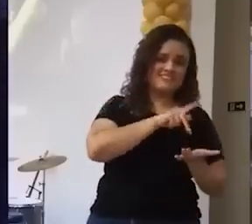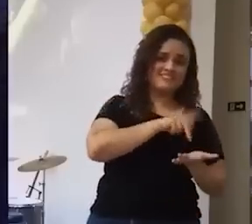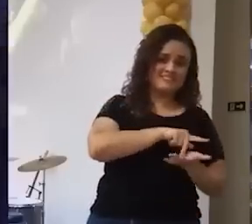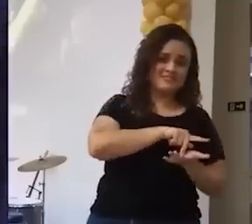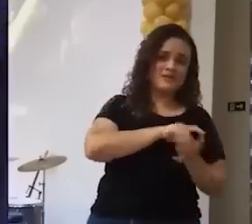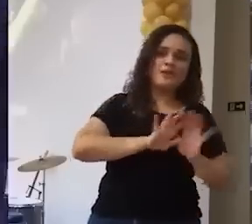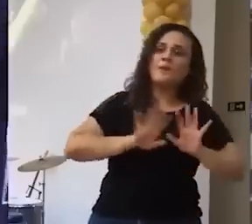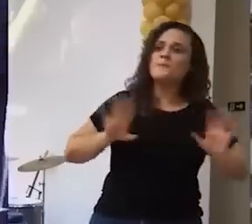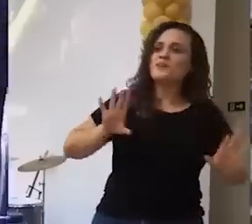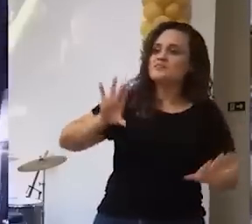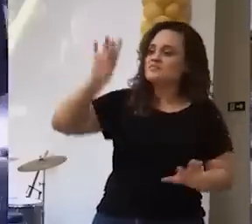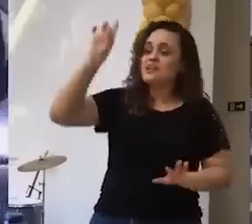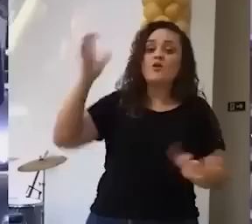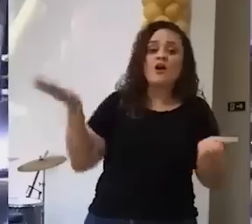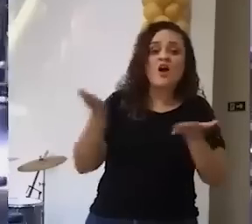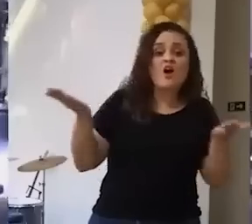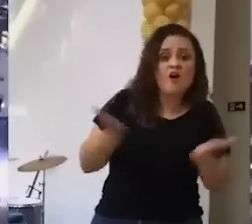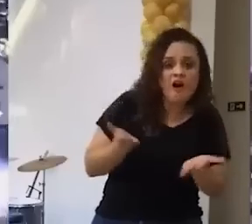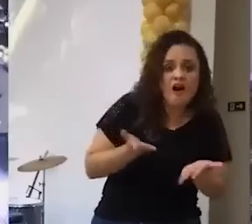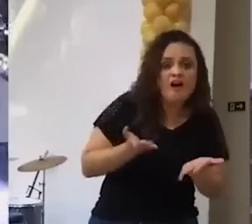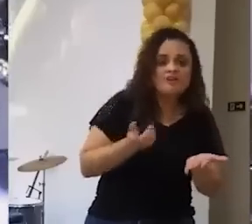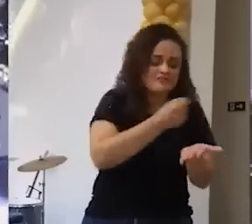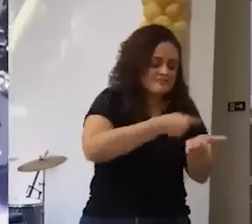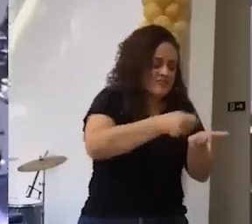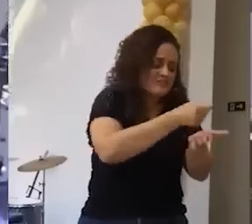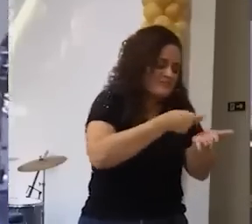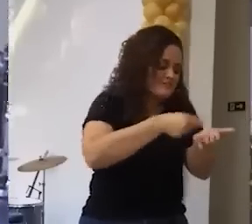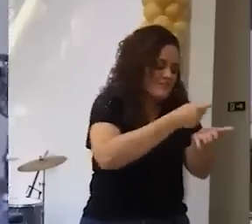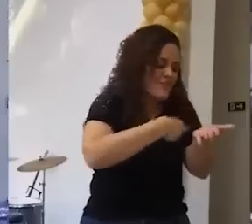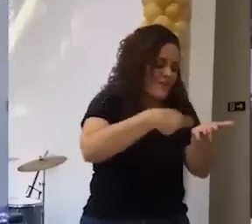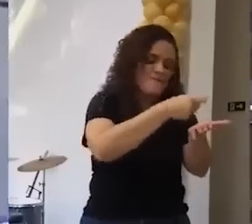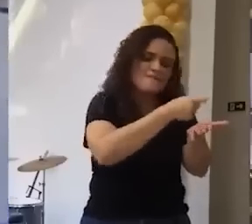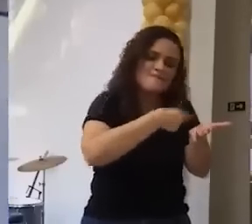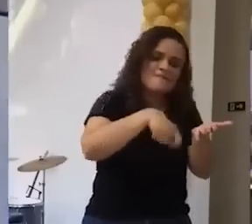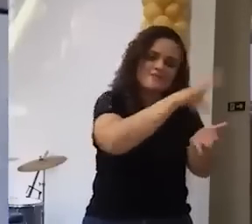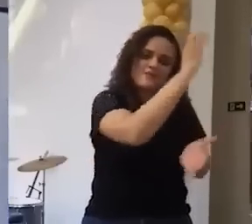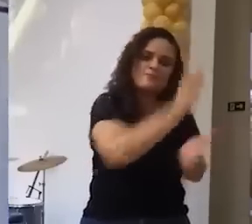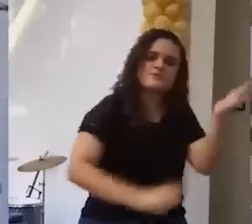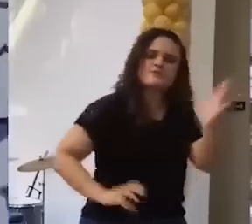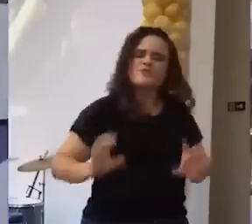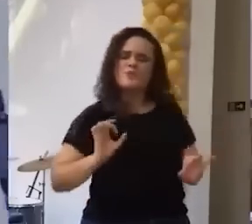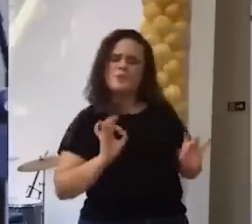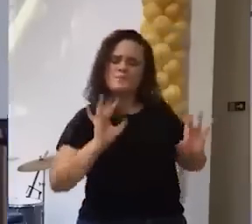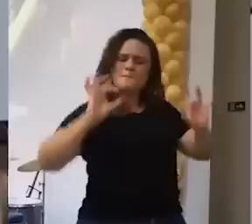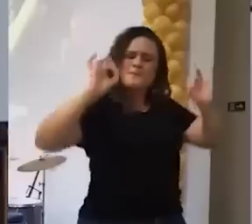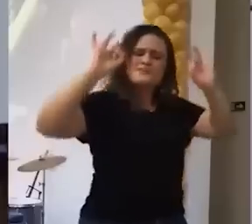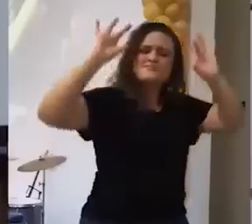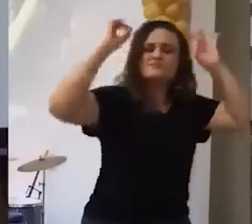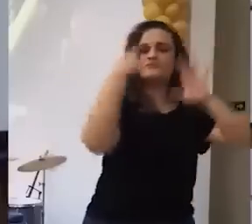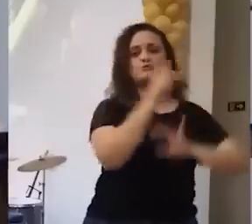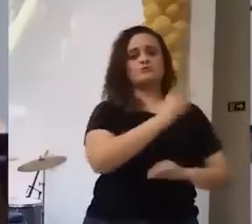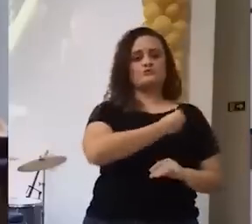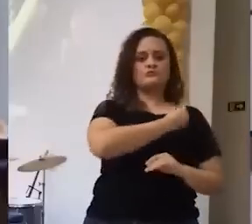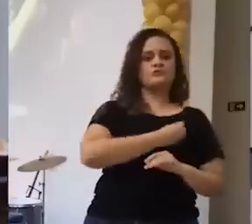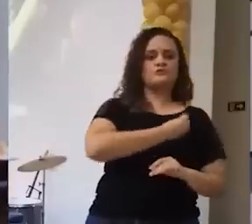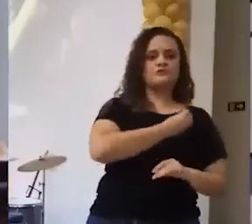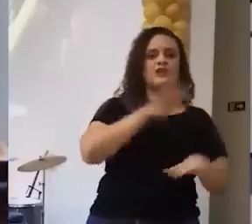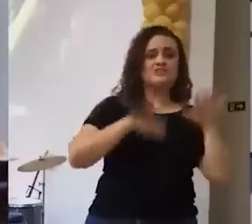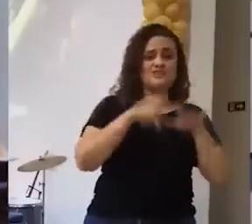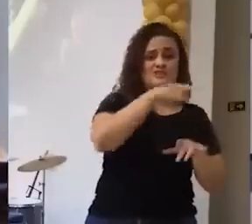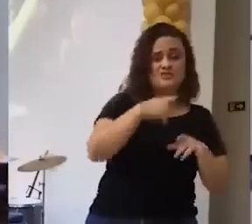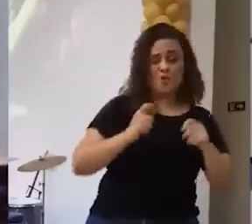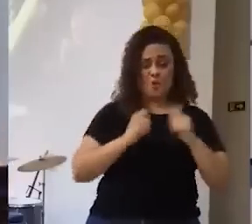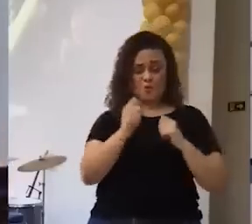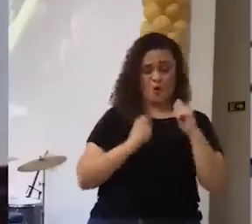importante da sua história. Você pode ter perdido, o controle, Deus